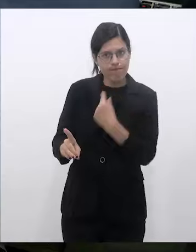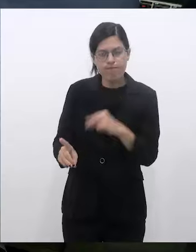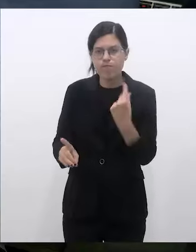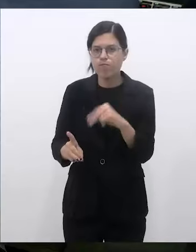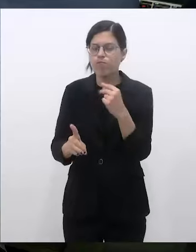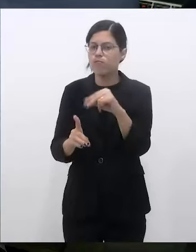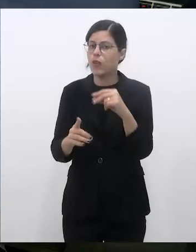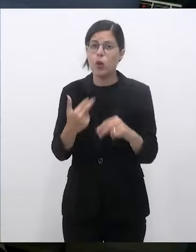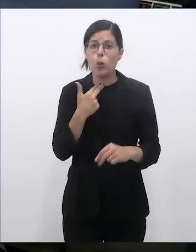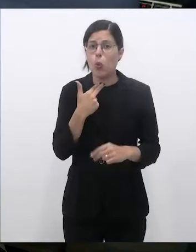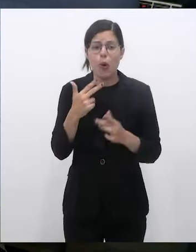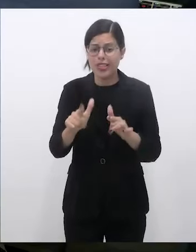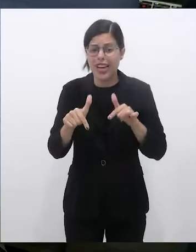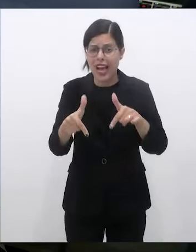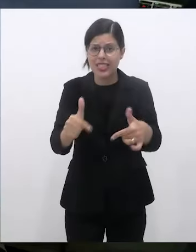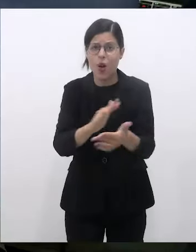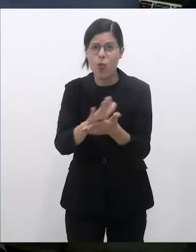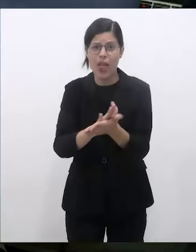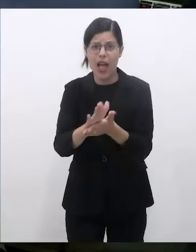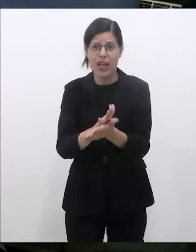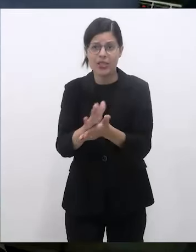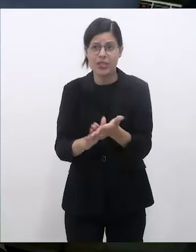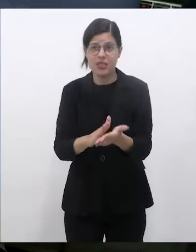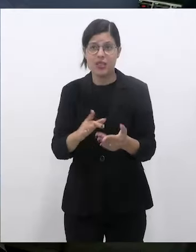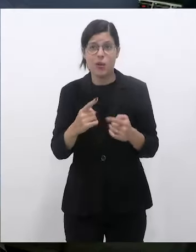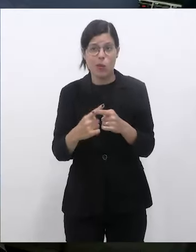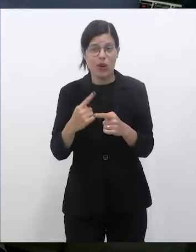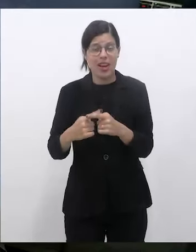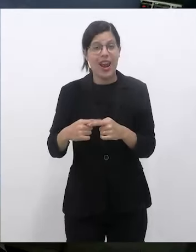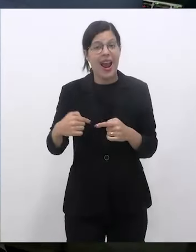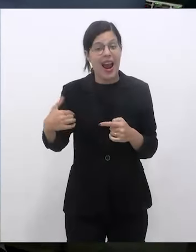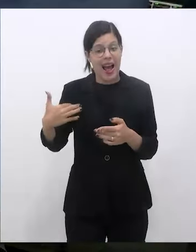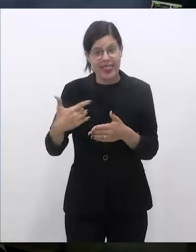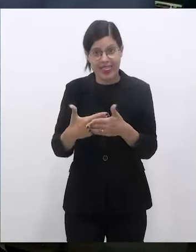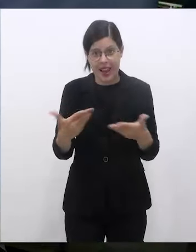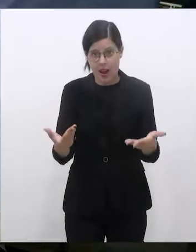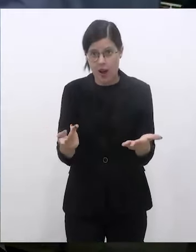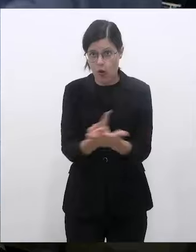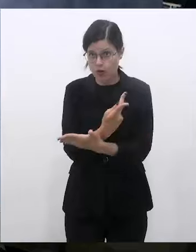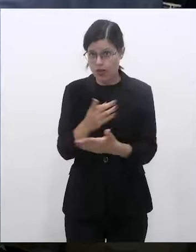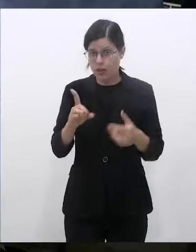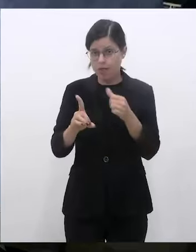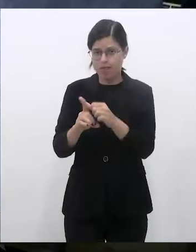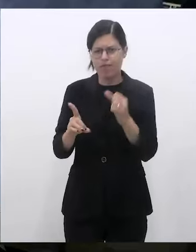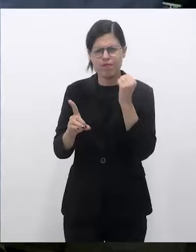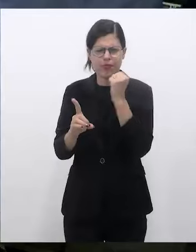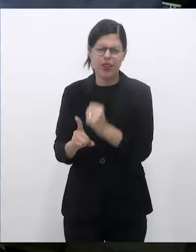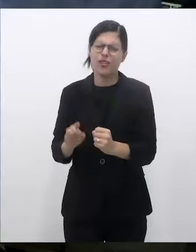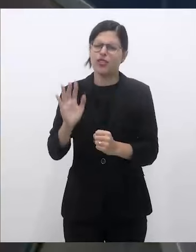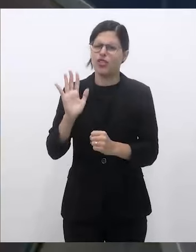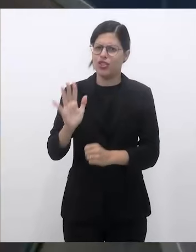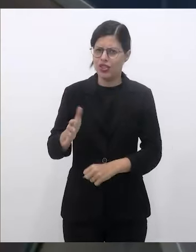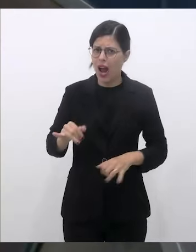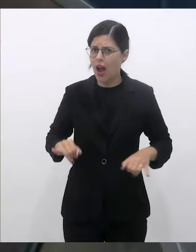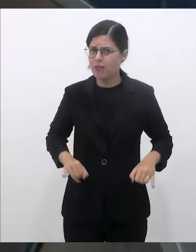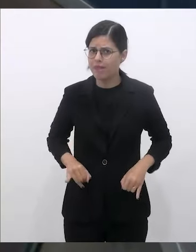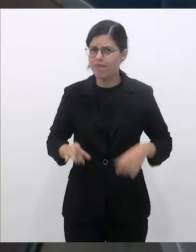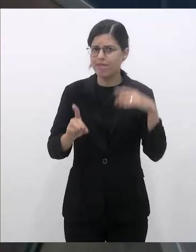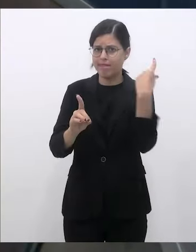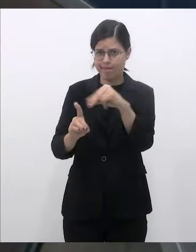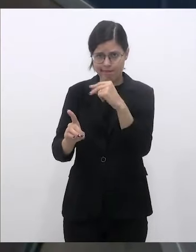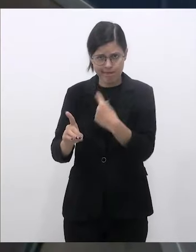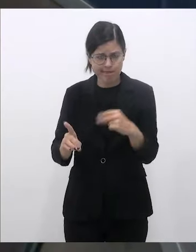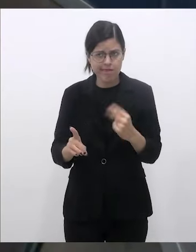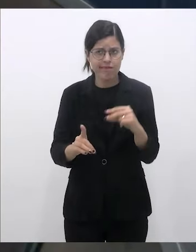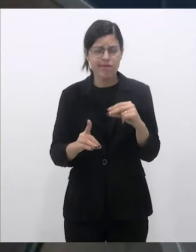cacete e sem poder fazer nada. Porque para chegar no feminicídio, ela já apanhou uma fase prévia.